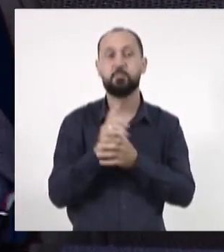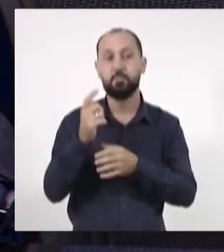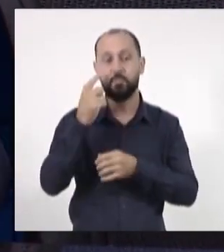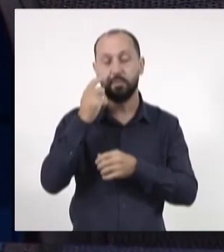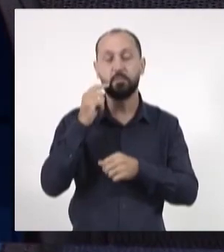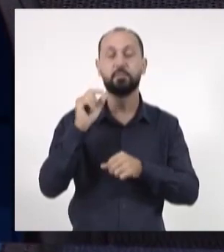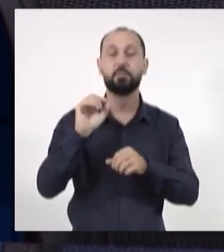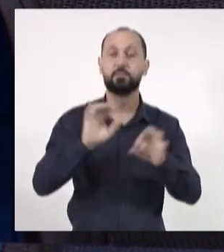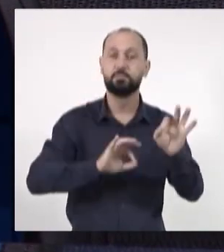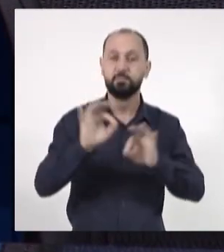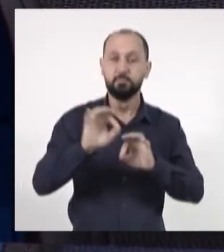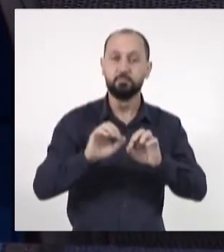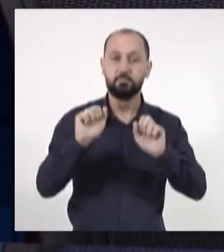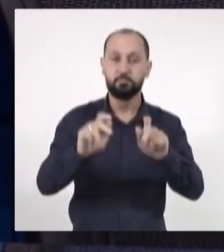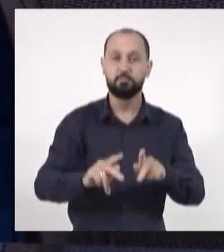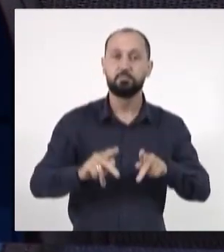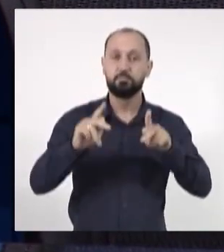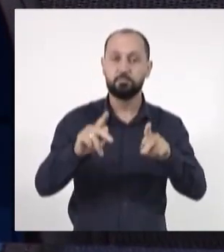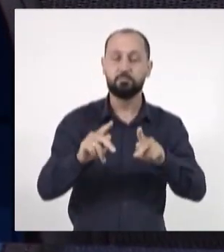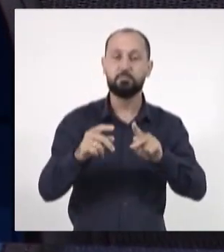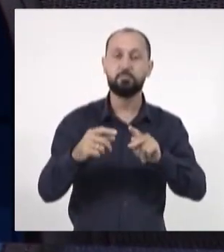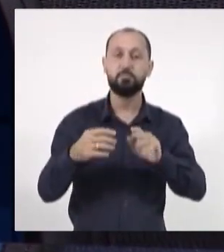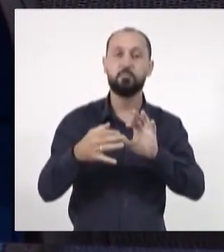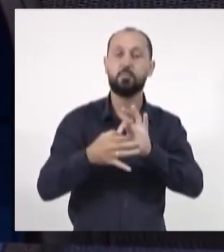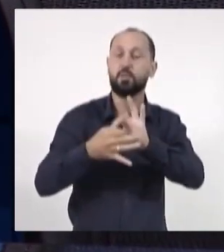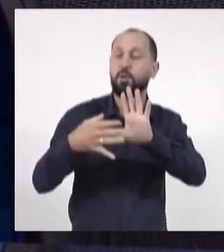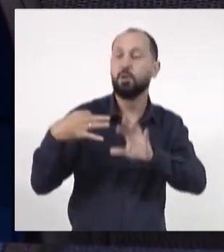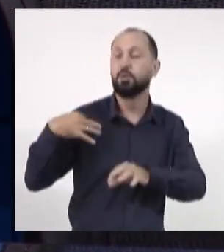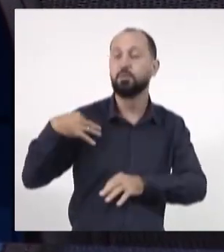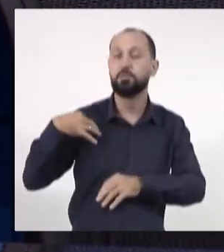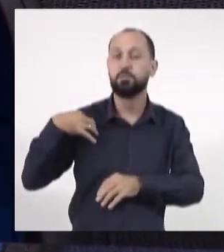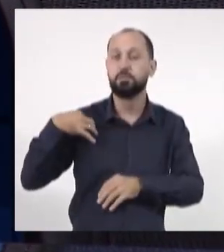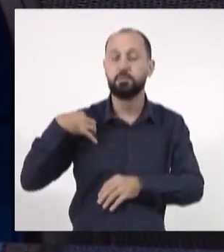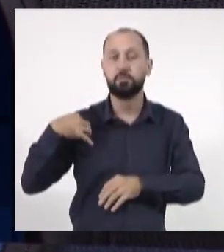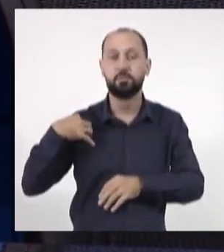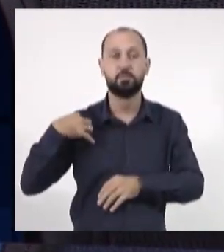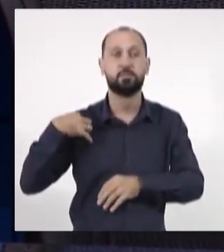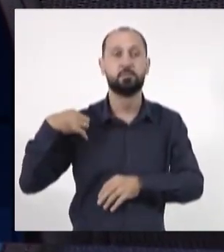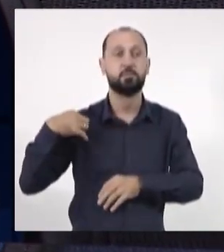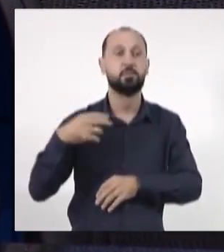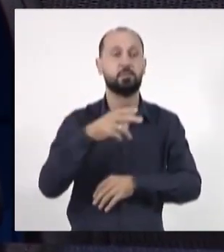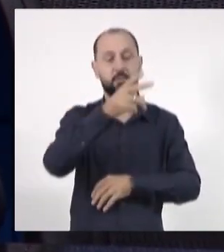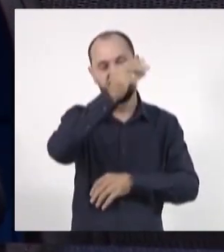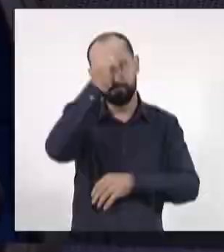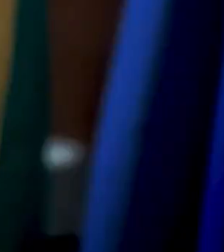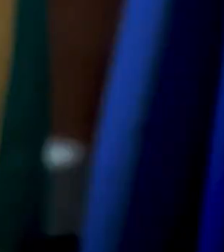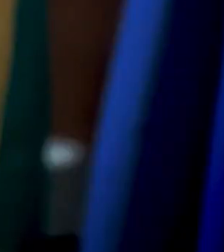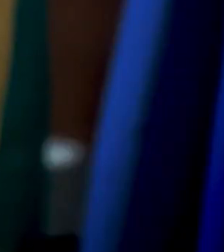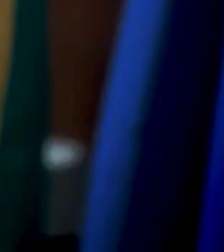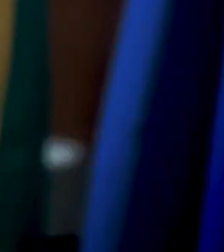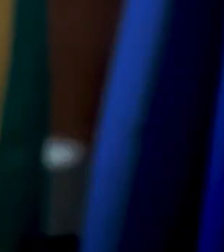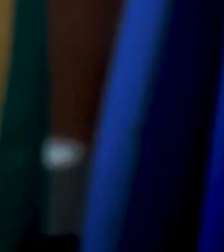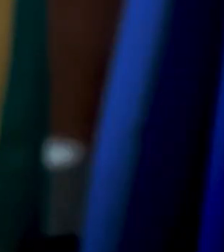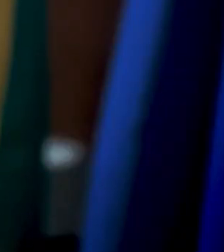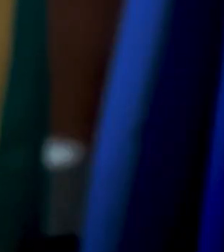pela realização dessa audiência pública, se colocamos à disposição a todos os prefeitos que aqui passaram.